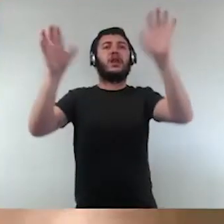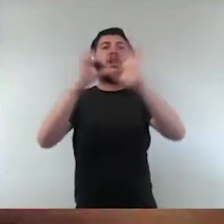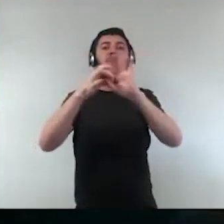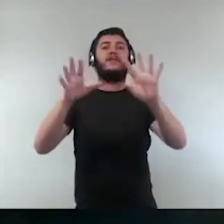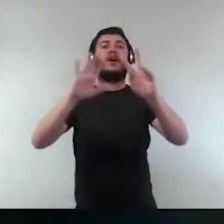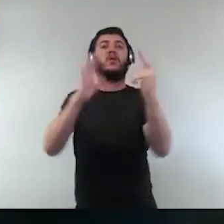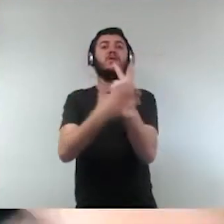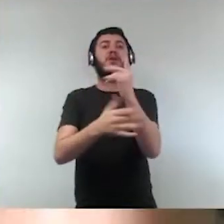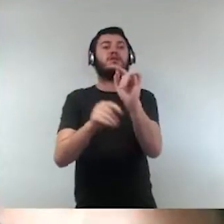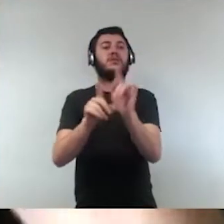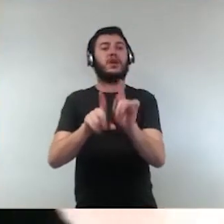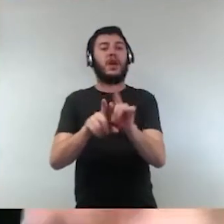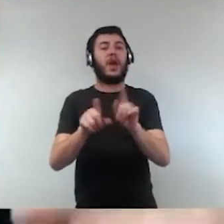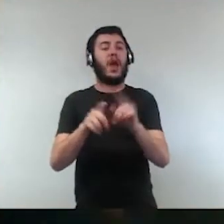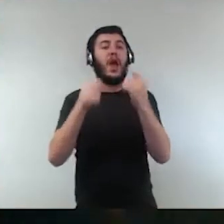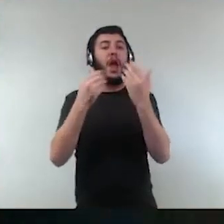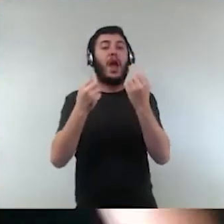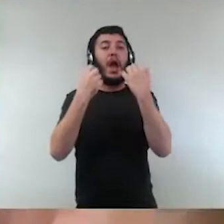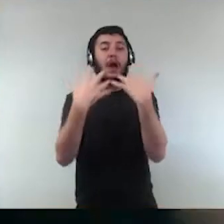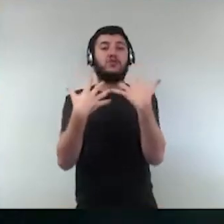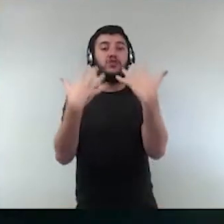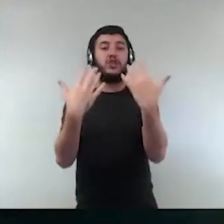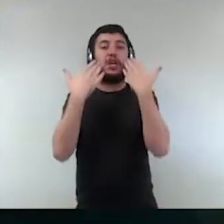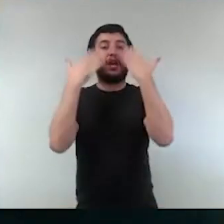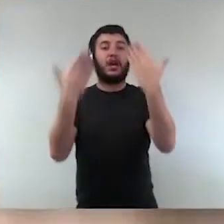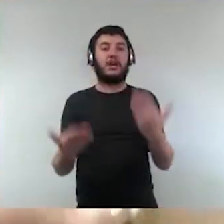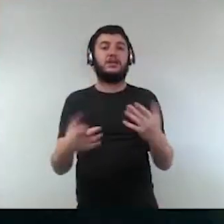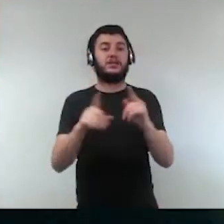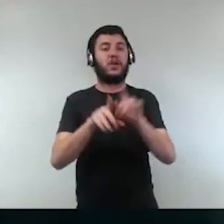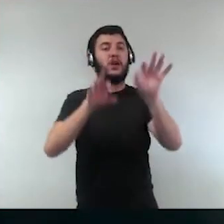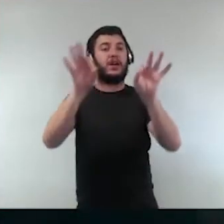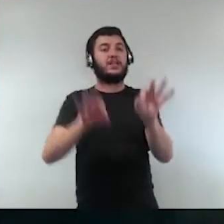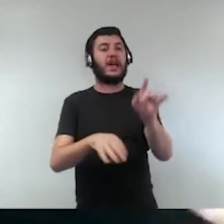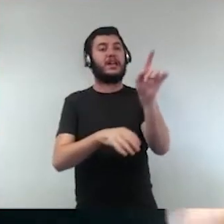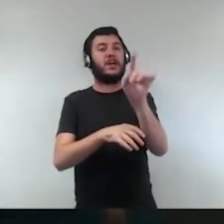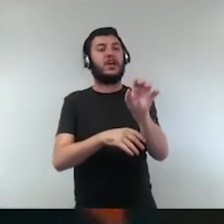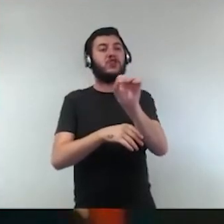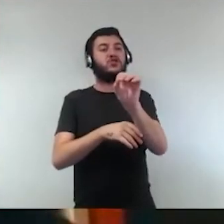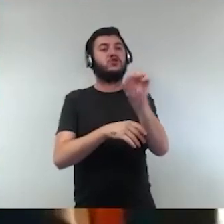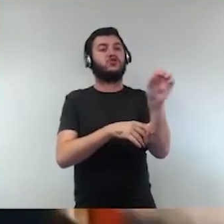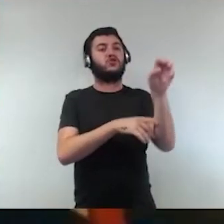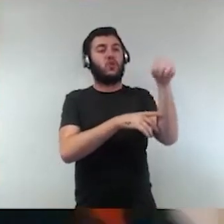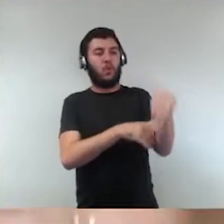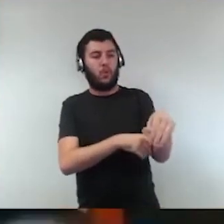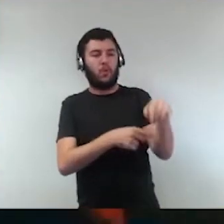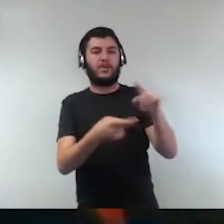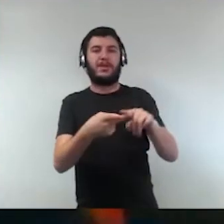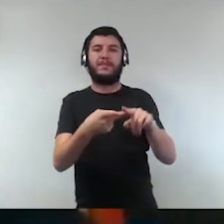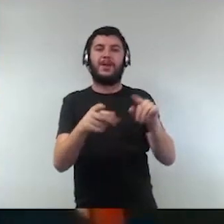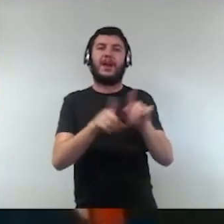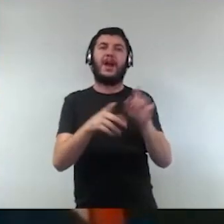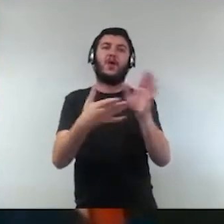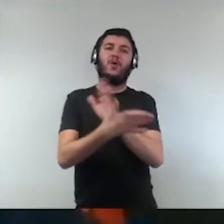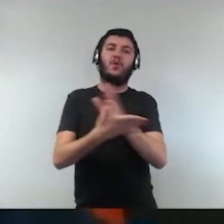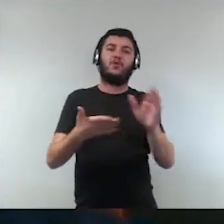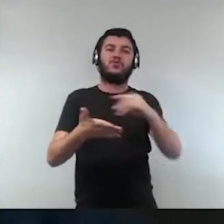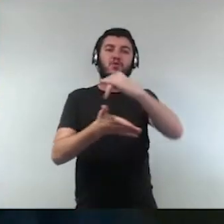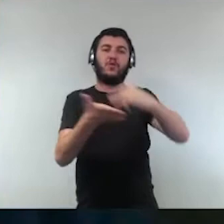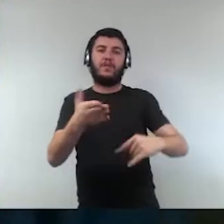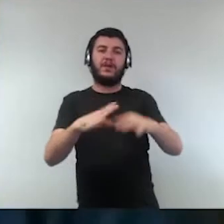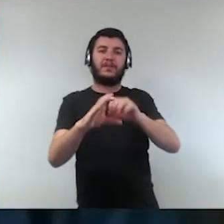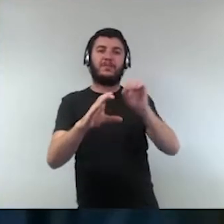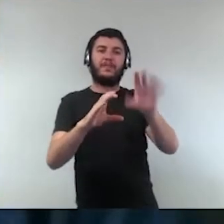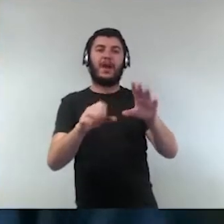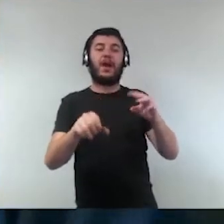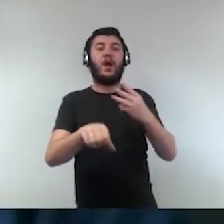exemplo, consensualmente, comunicações feitas por WhatsApp consensualmente, ou seja, o artigo 190 do CPC,